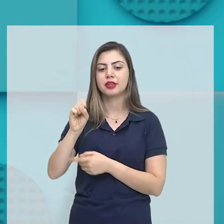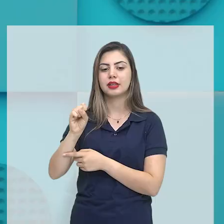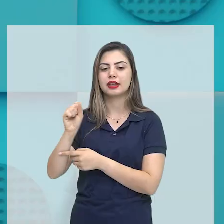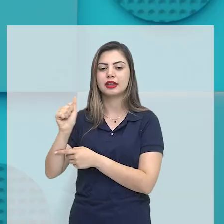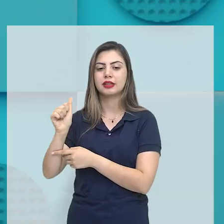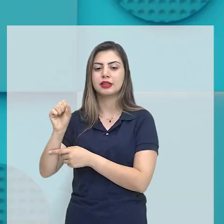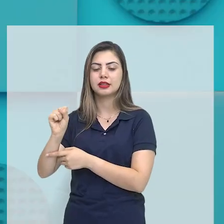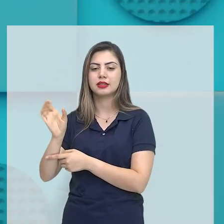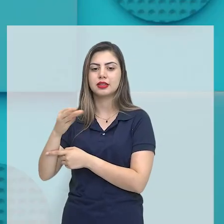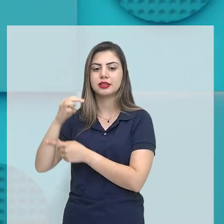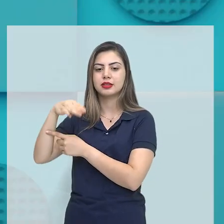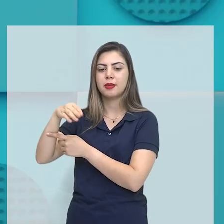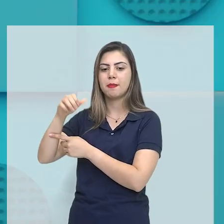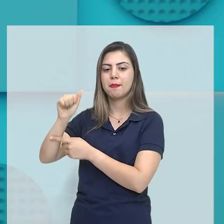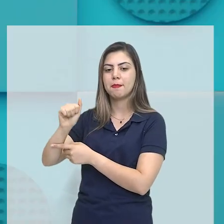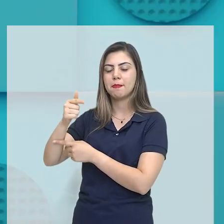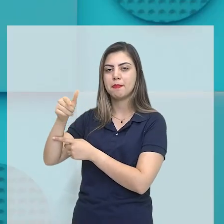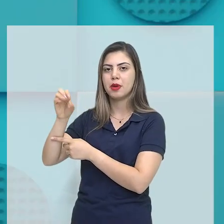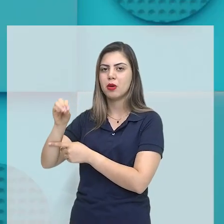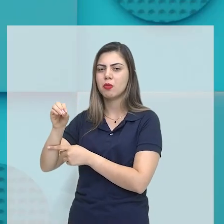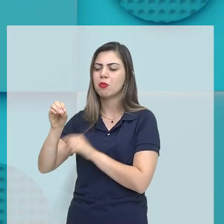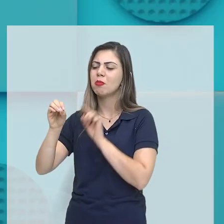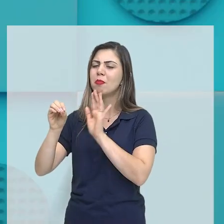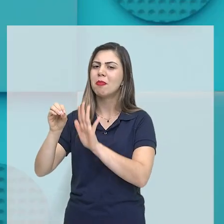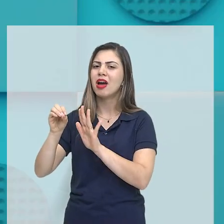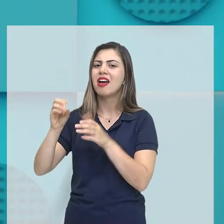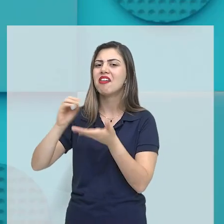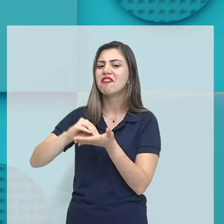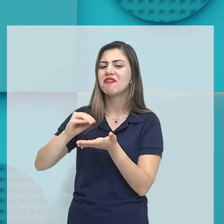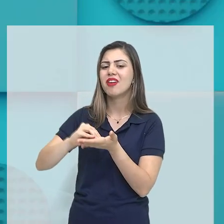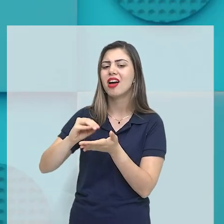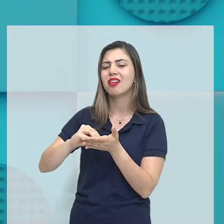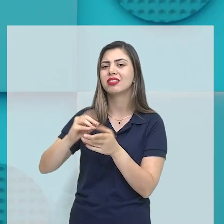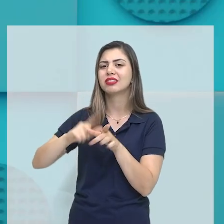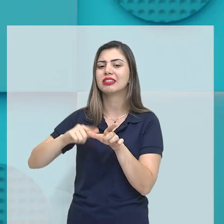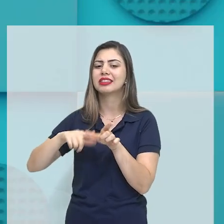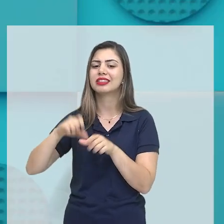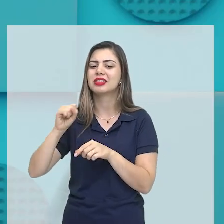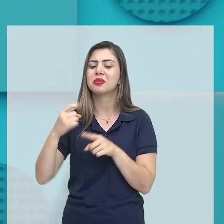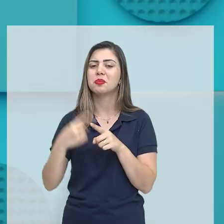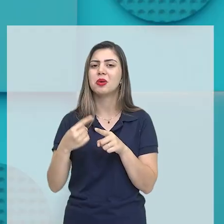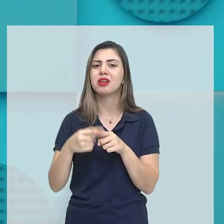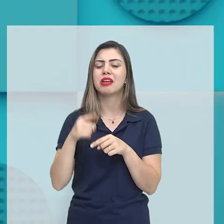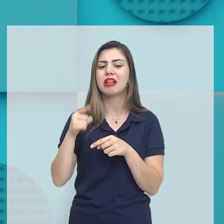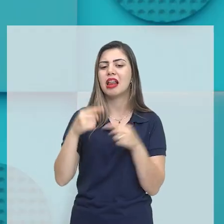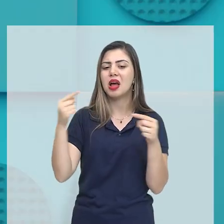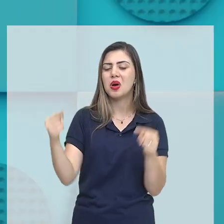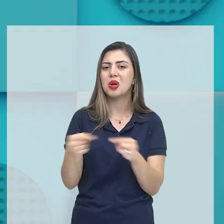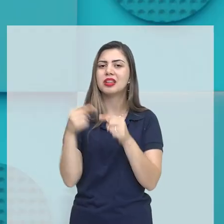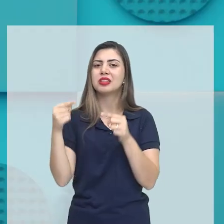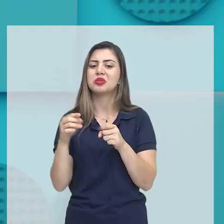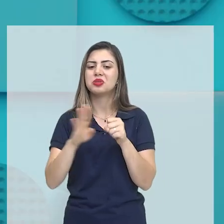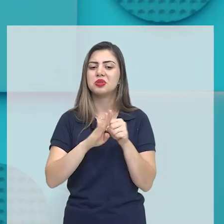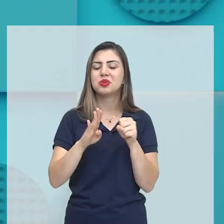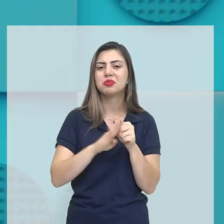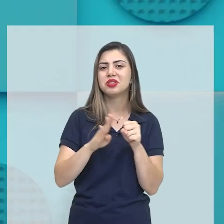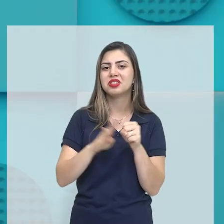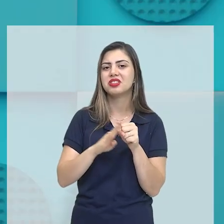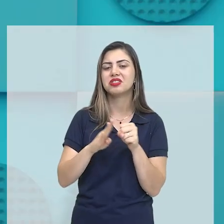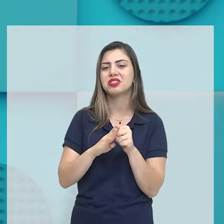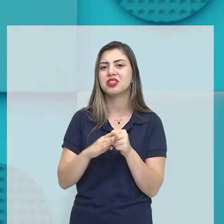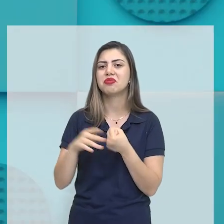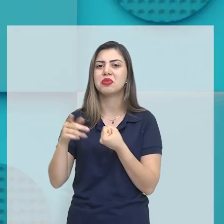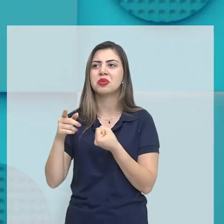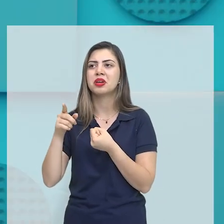né? Vejam que não há uma concordância entre o substantivo mão e o pronome essas, né? Pronome